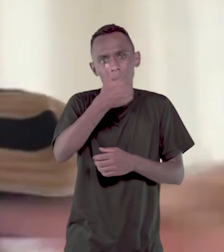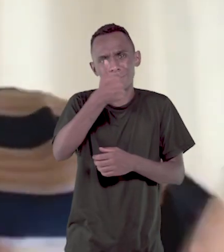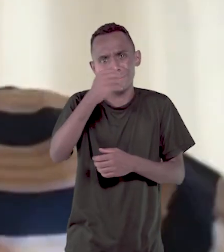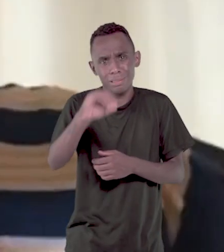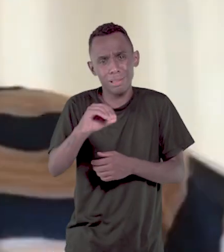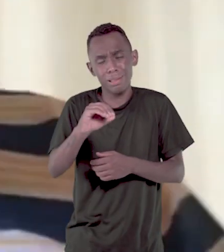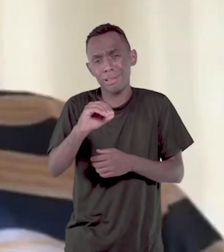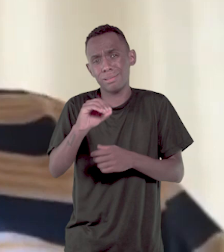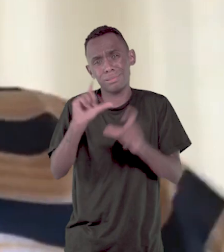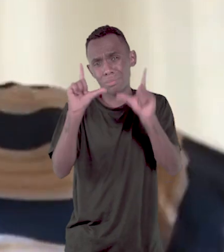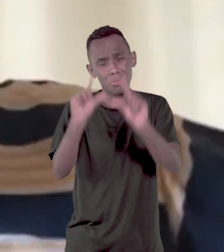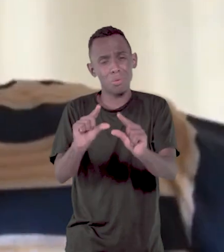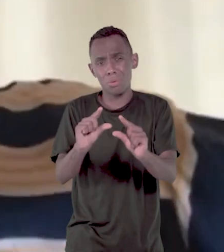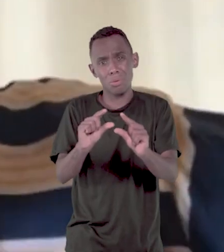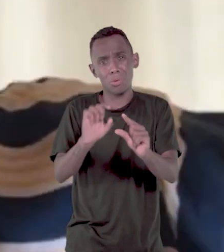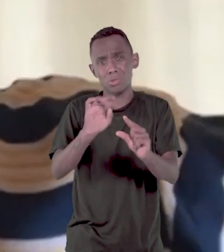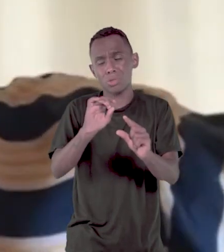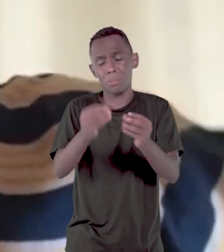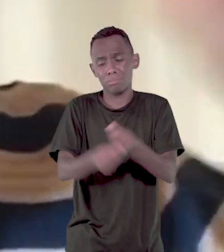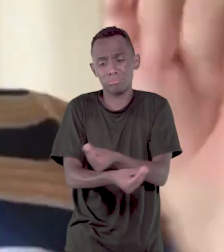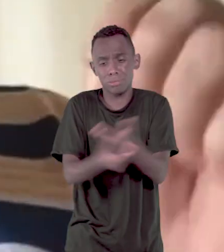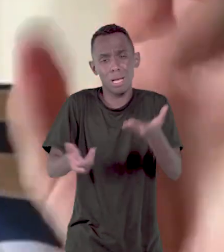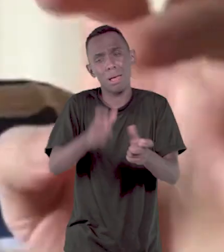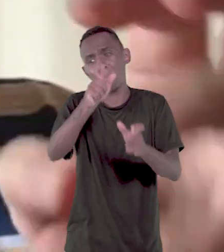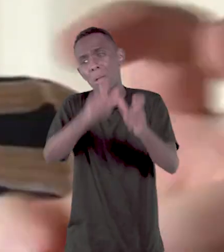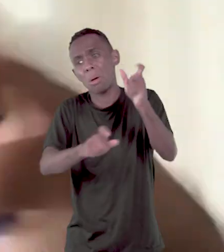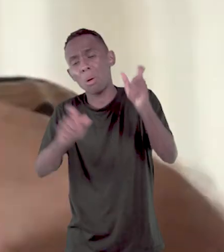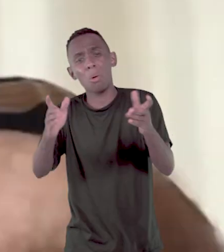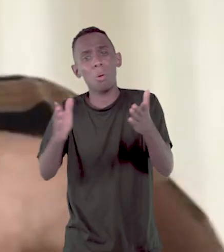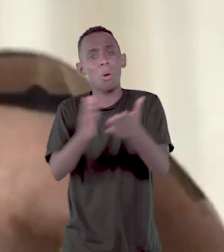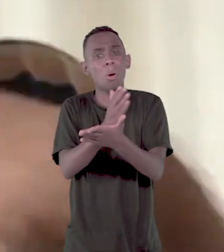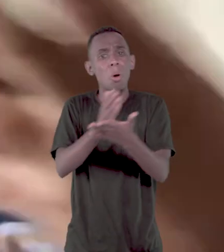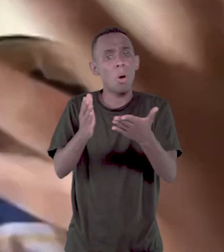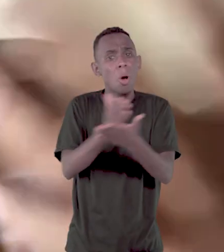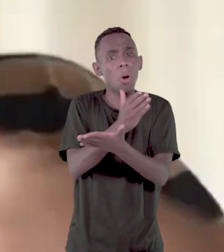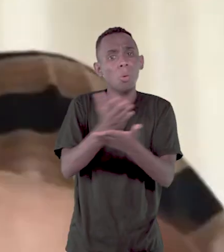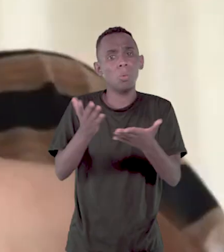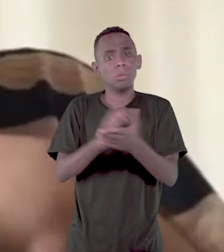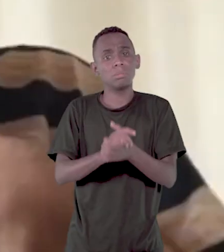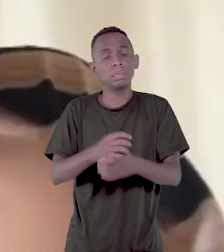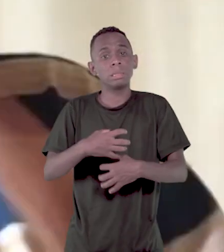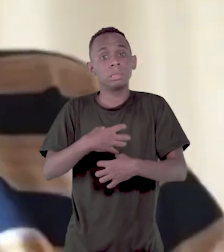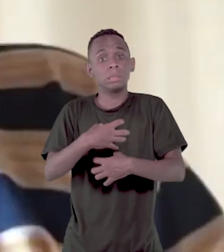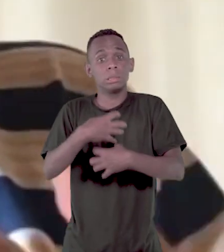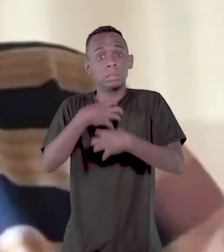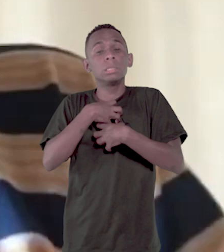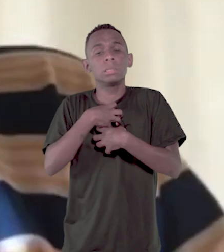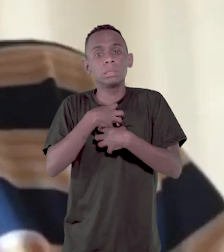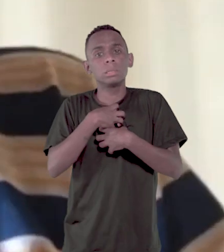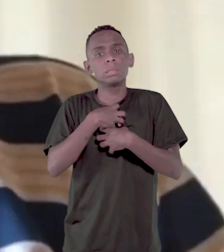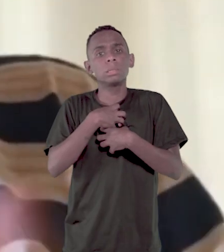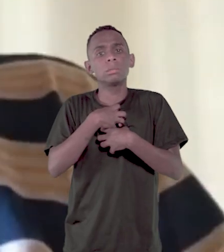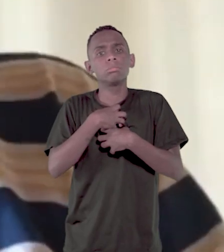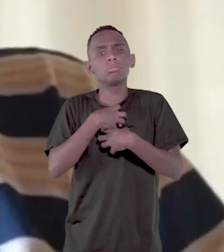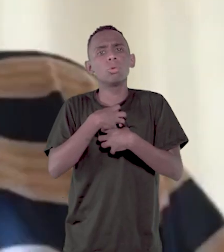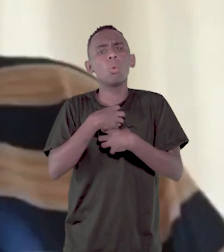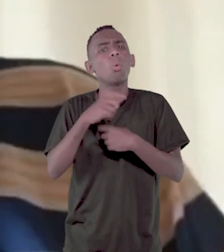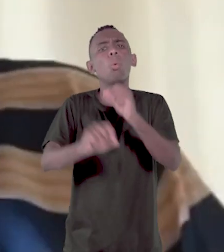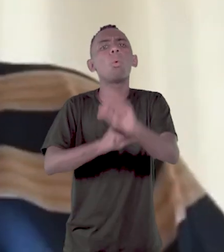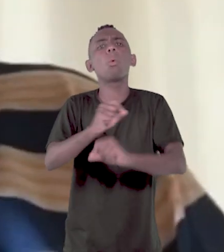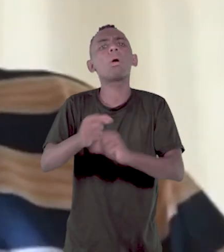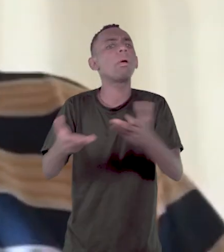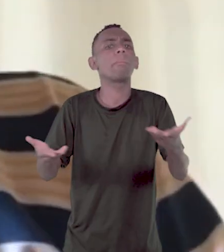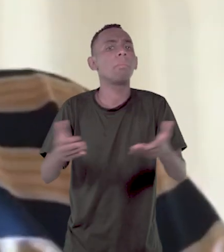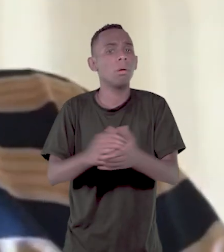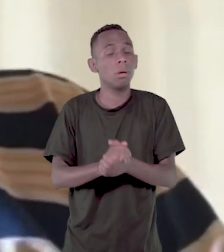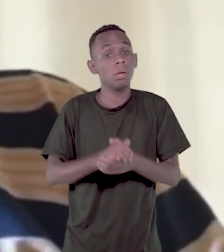né? Só mesmo para entregar para uma pessoa ou outra, para sentir o que é